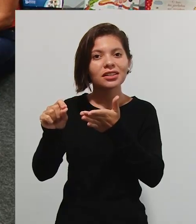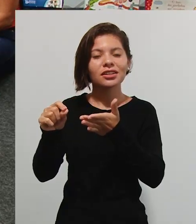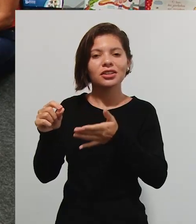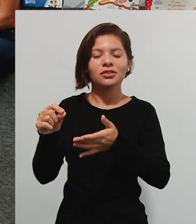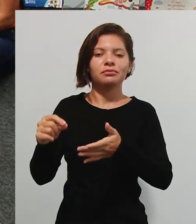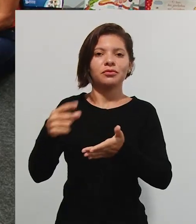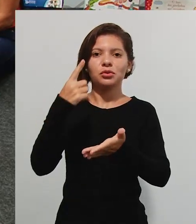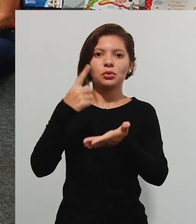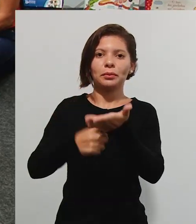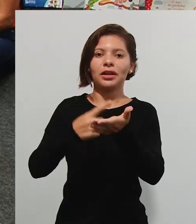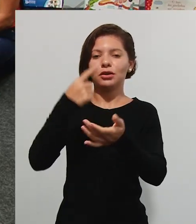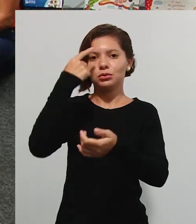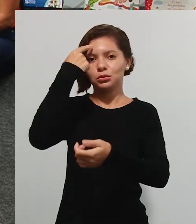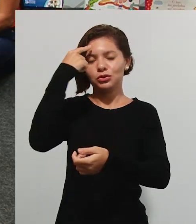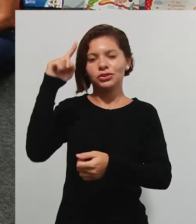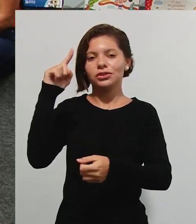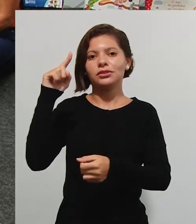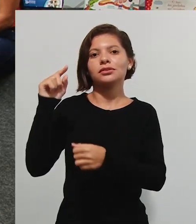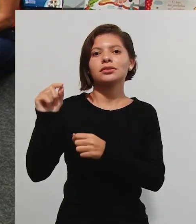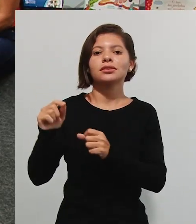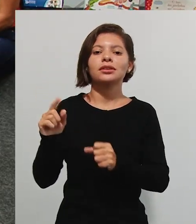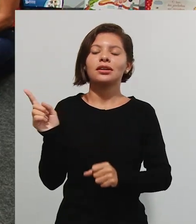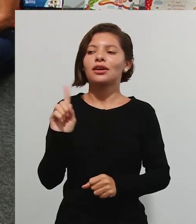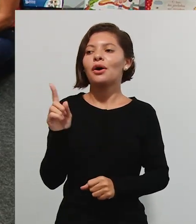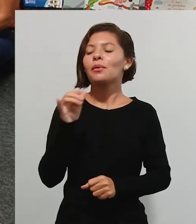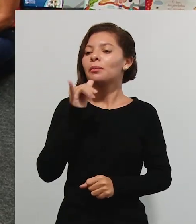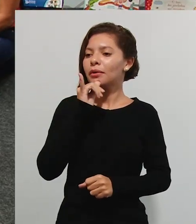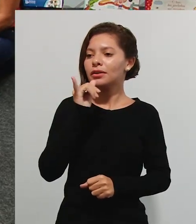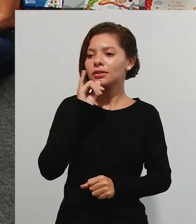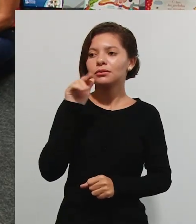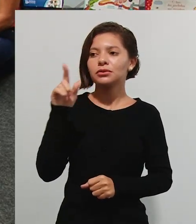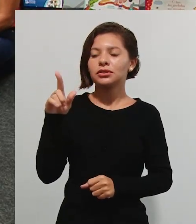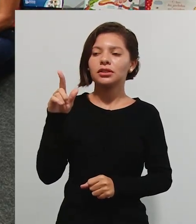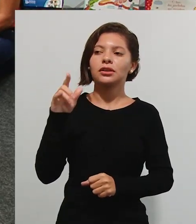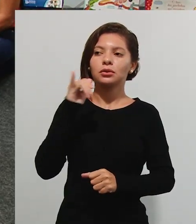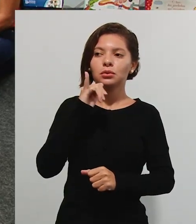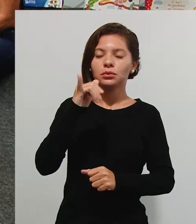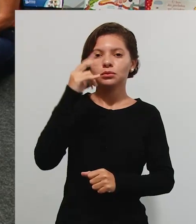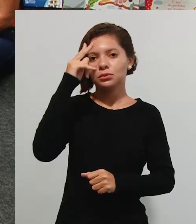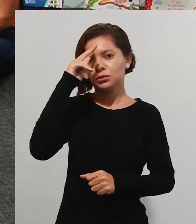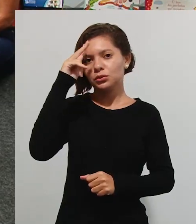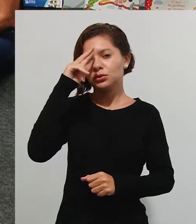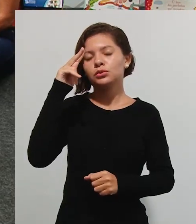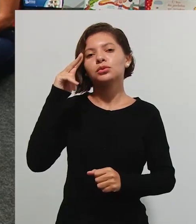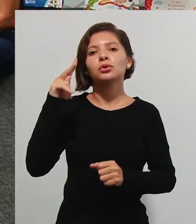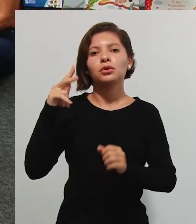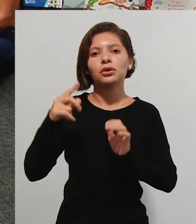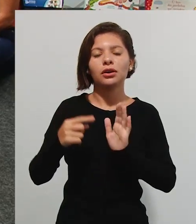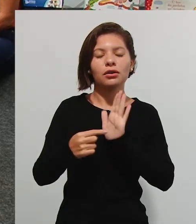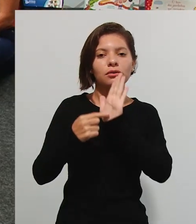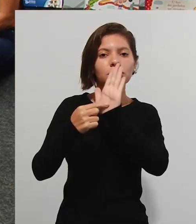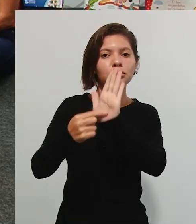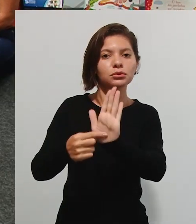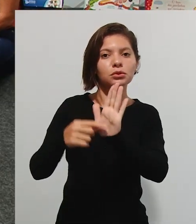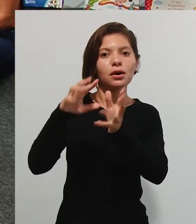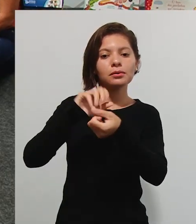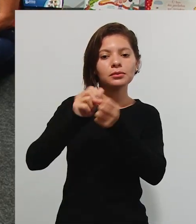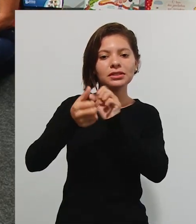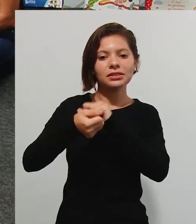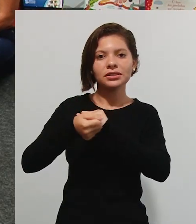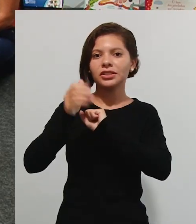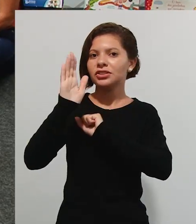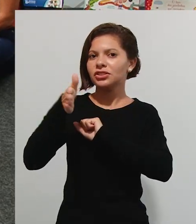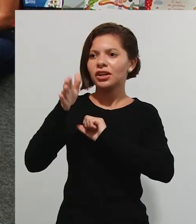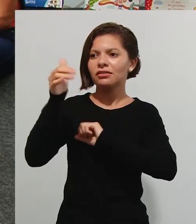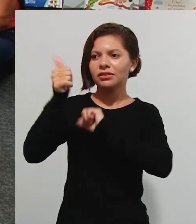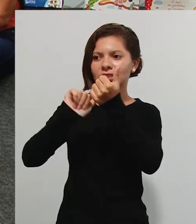naquele dia, né? Por exemplo, você contou a história, ela fez a representação com massinha dos personagens, você já está fazendo